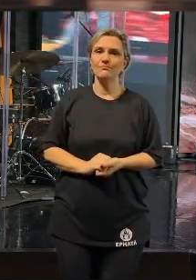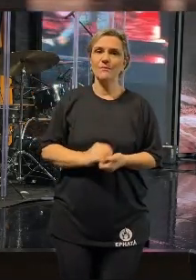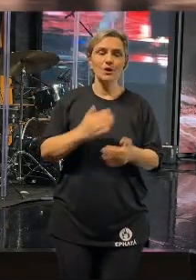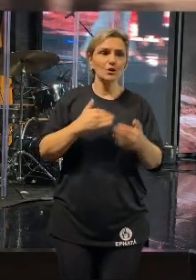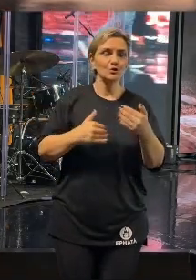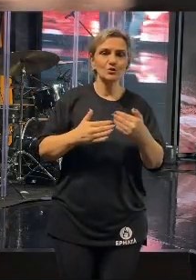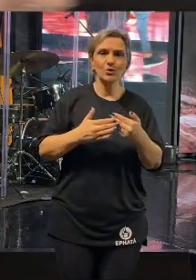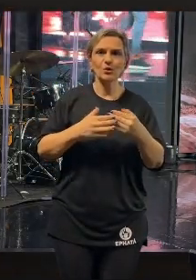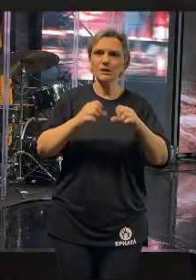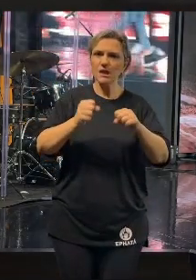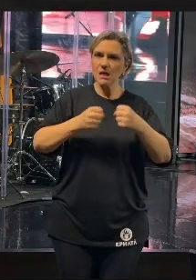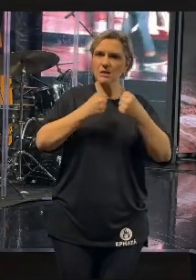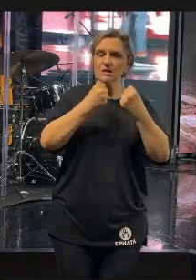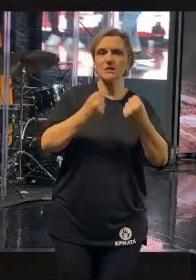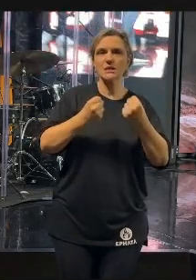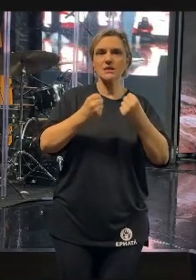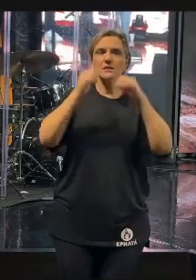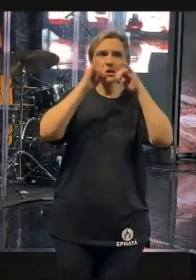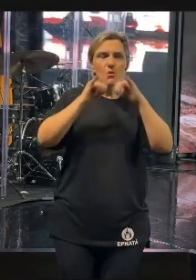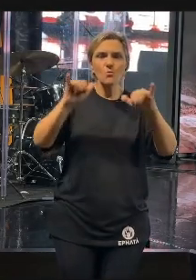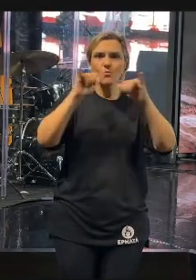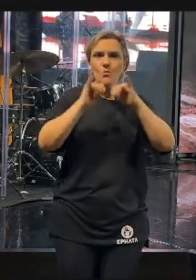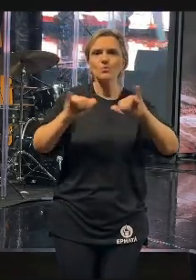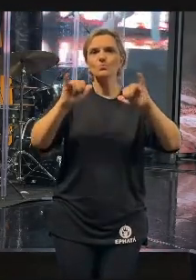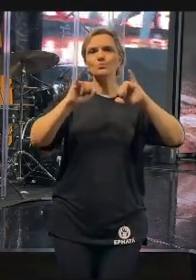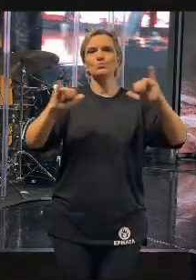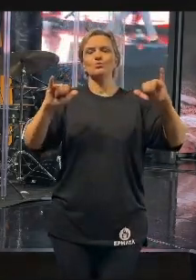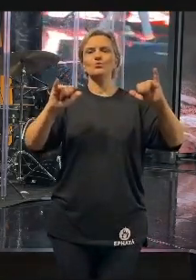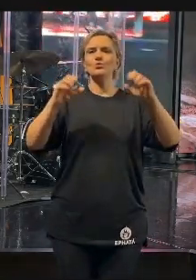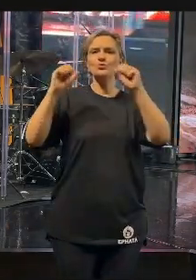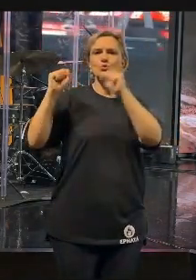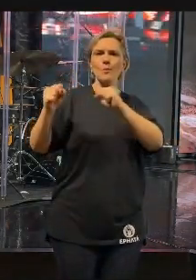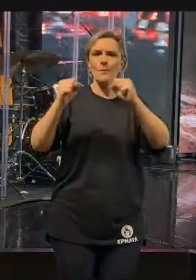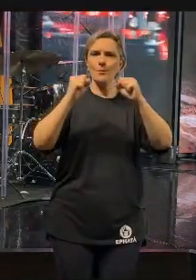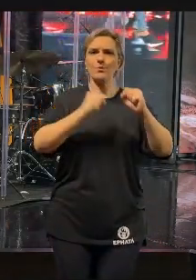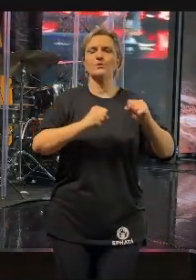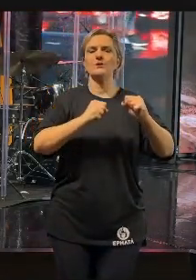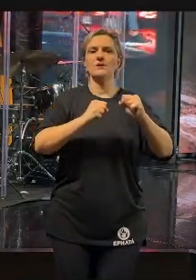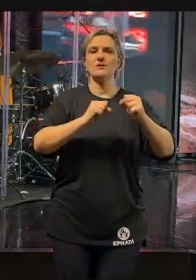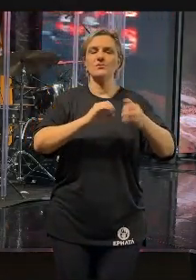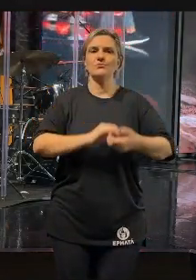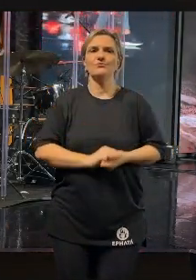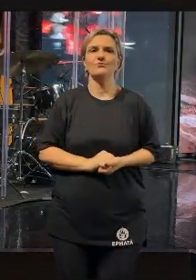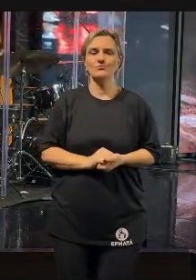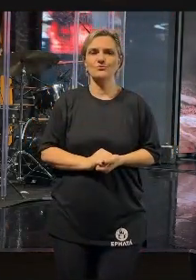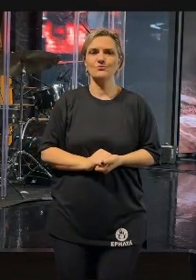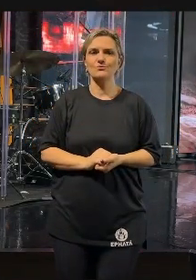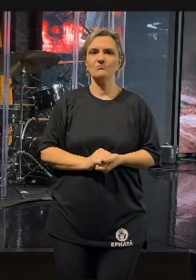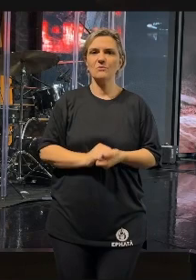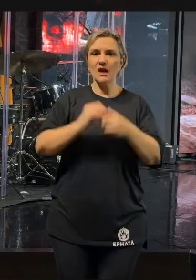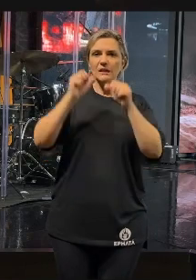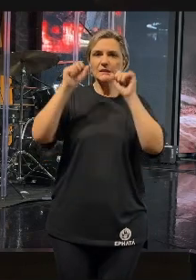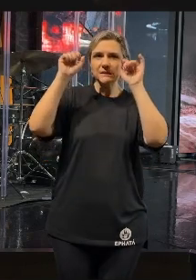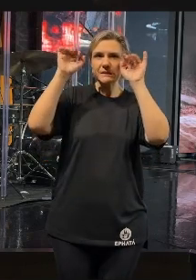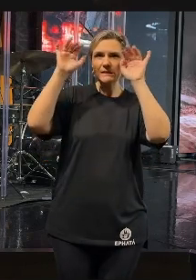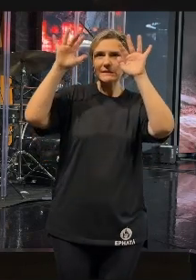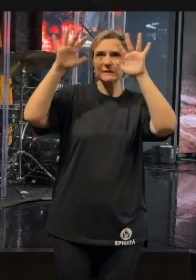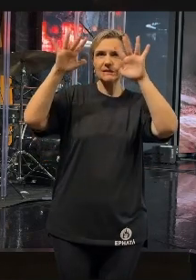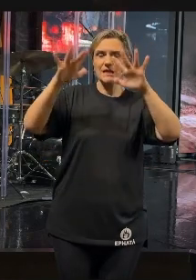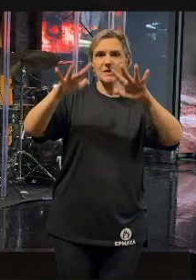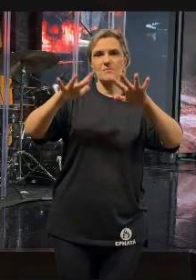Toda resistência é o anúncio de um poderoso e infalível derramar